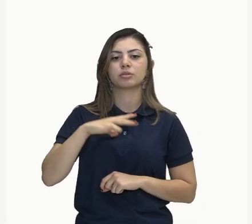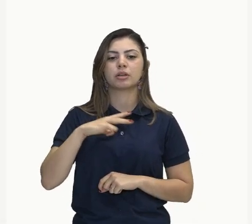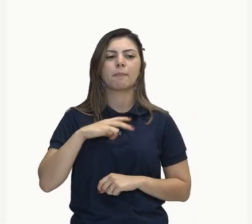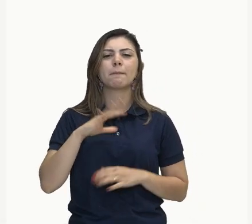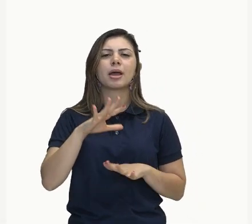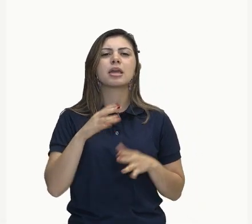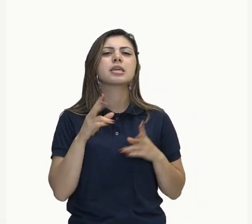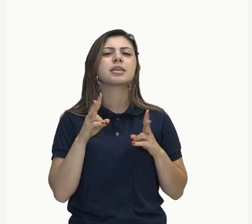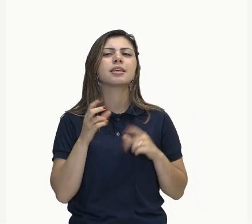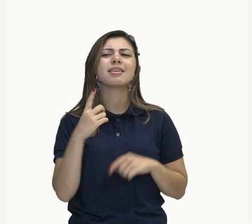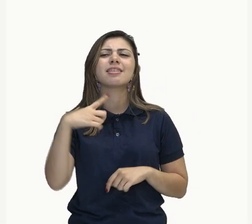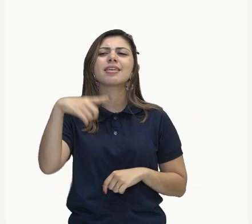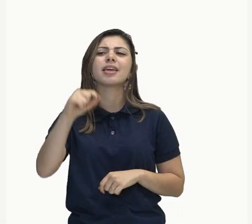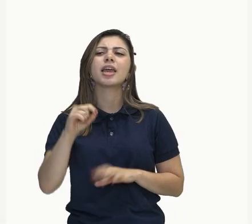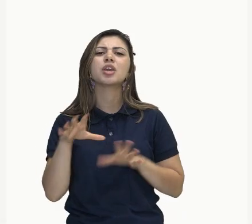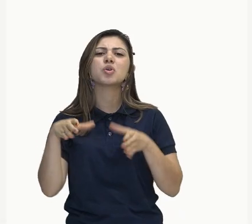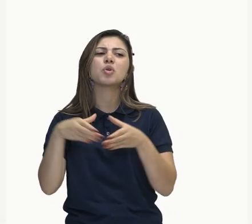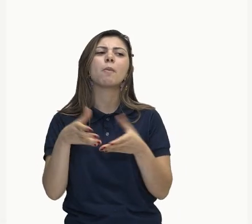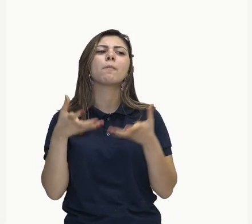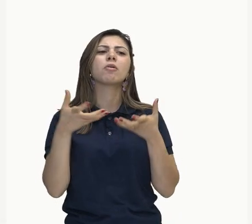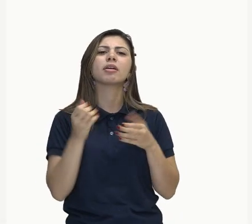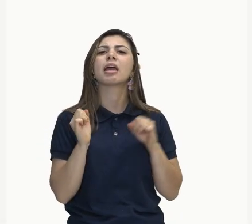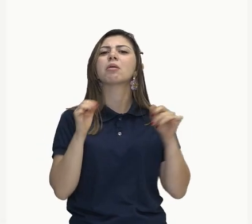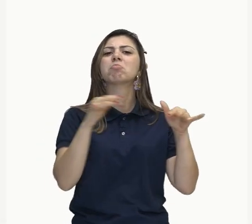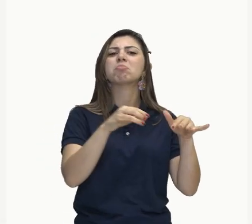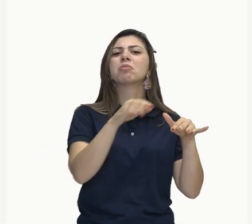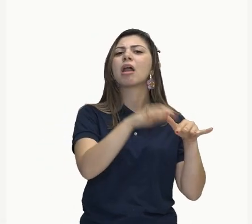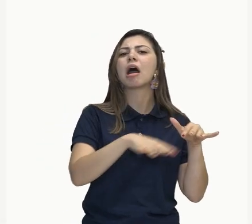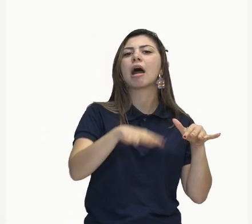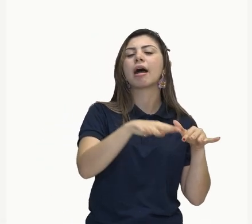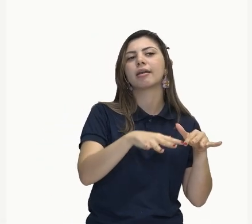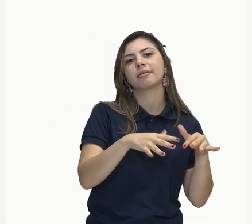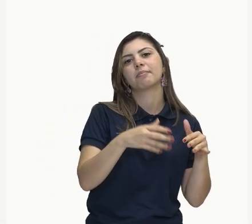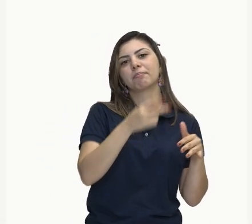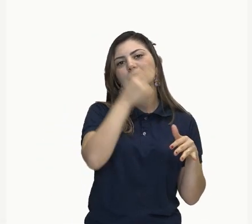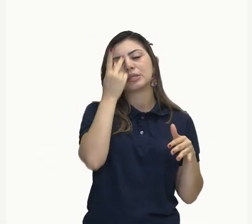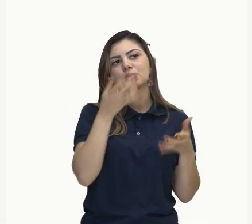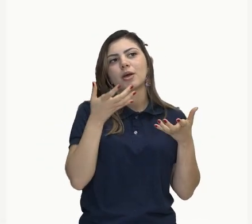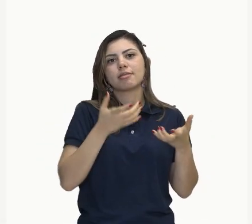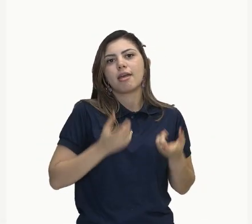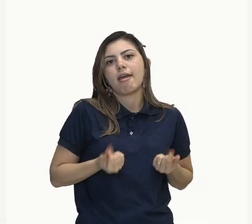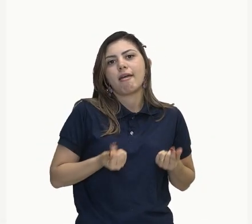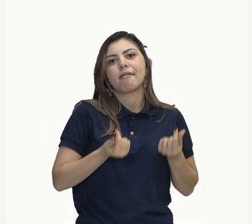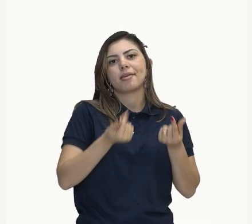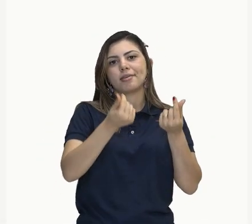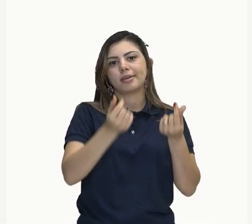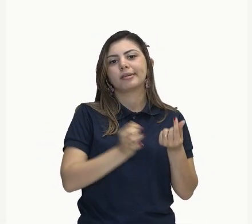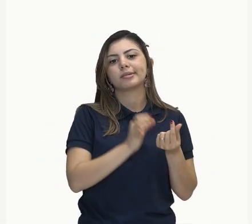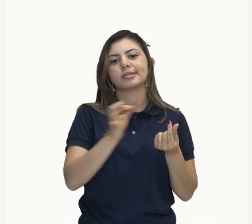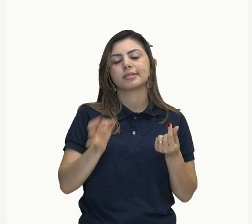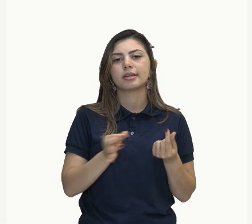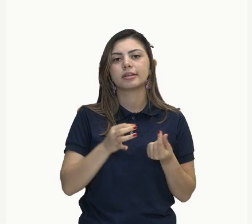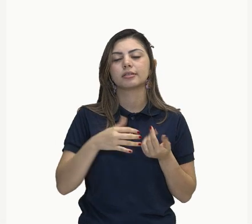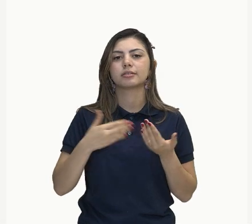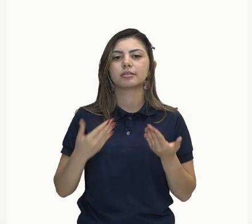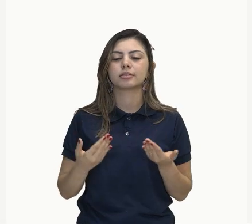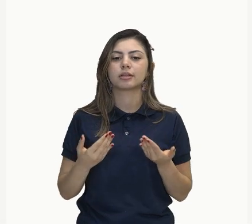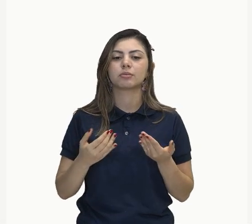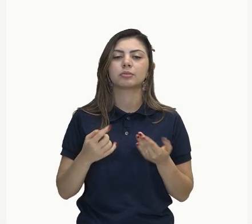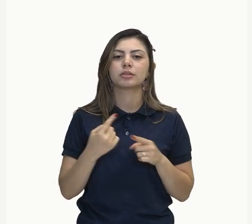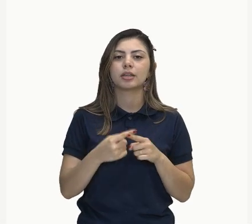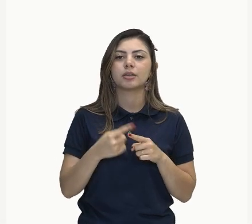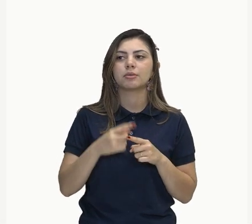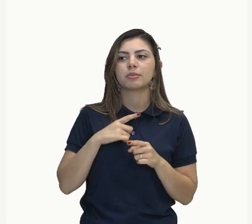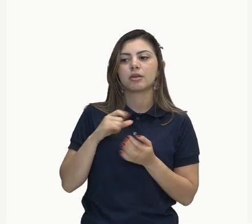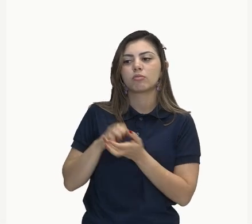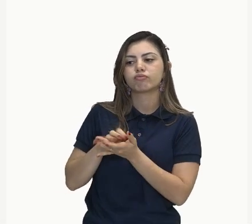interessado naquelas áreas? Quem quer acumular cada vez mais capital, que quer estar relacionado, né, à questão de maior